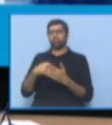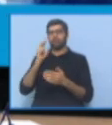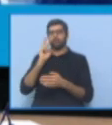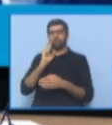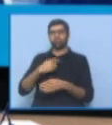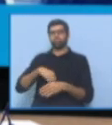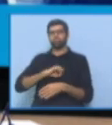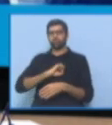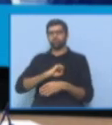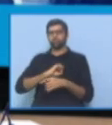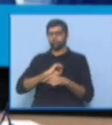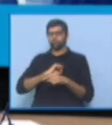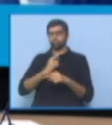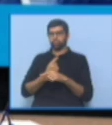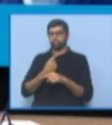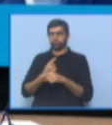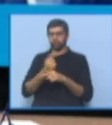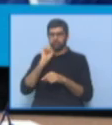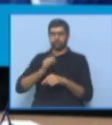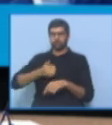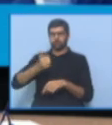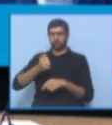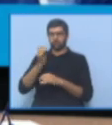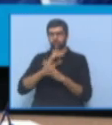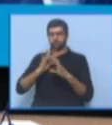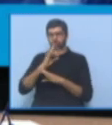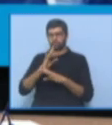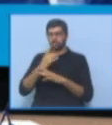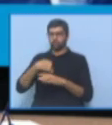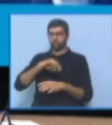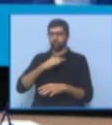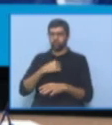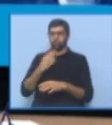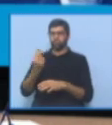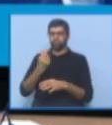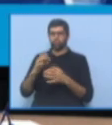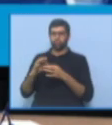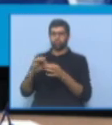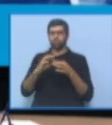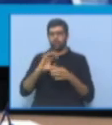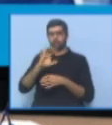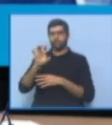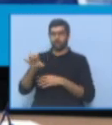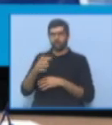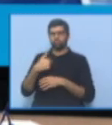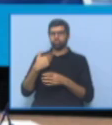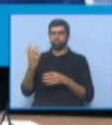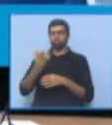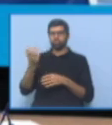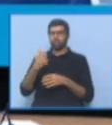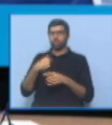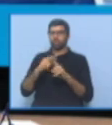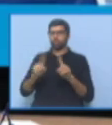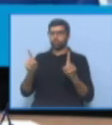valores, aquilo que, no fundo, é o fundamento da Europa, de estarmos numa união de países culturalmente também